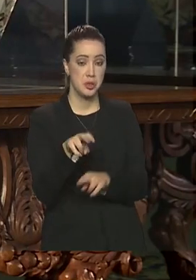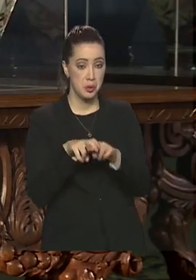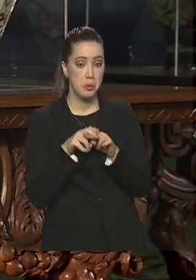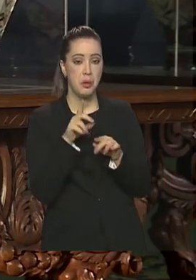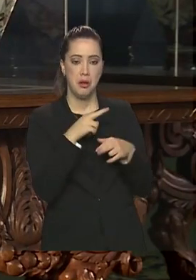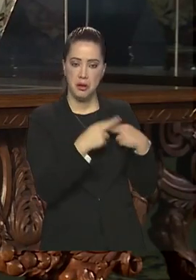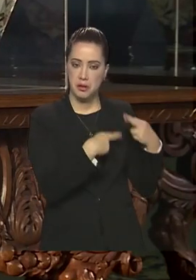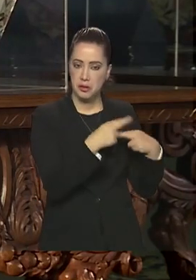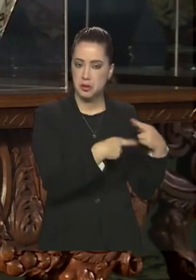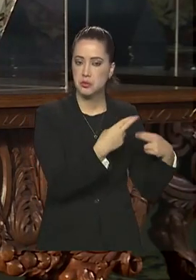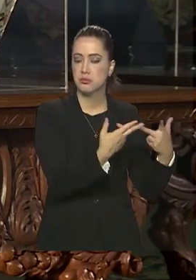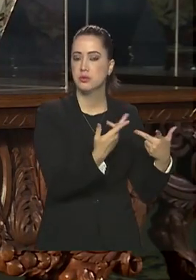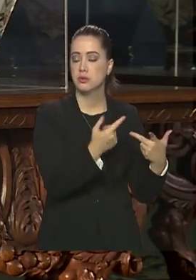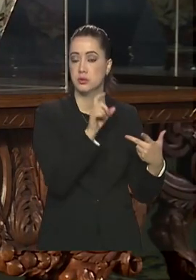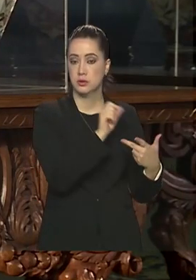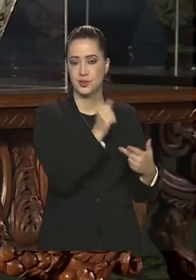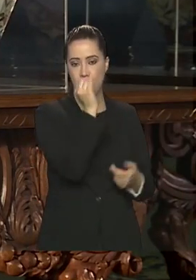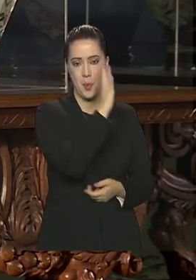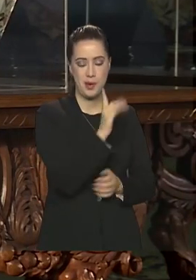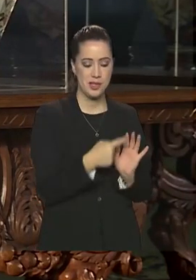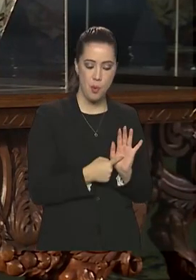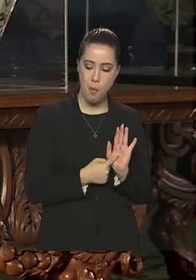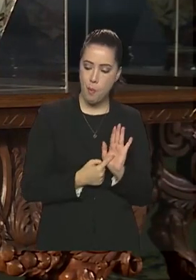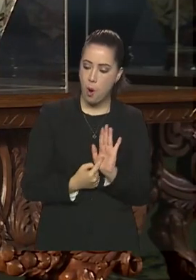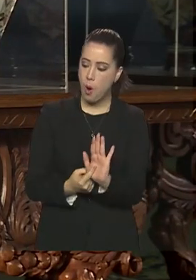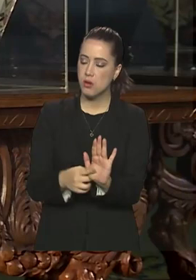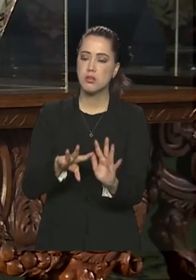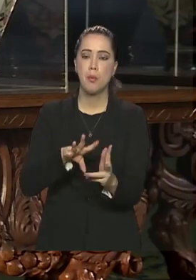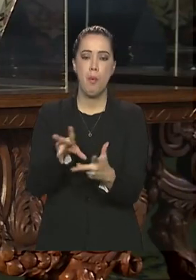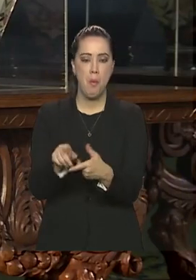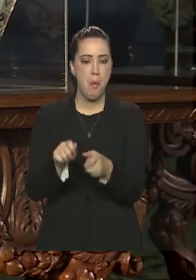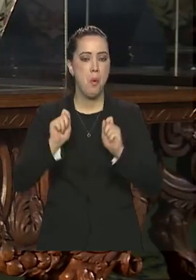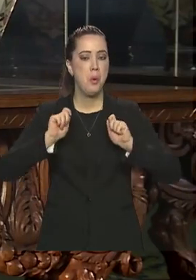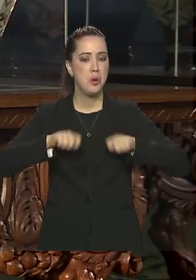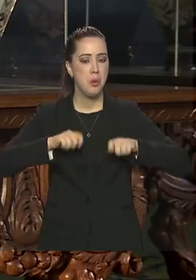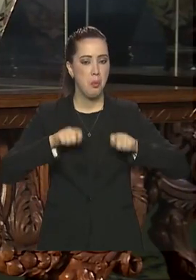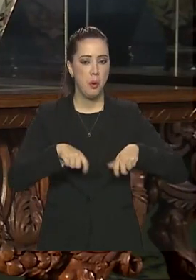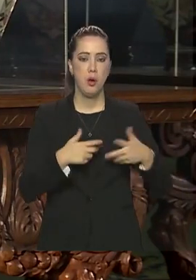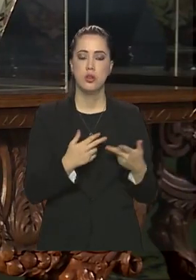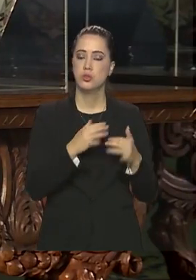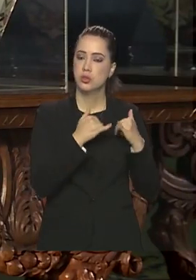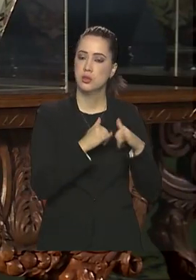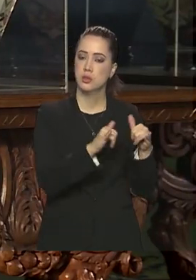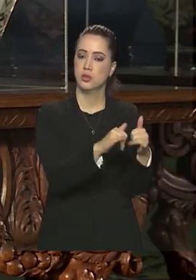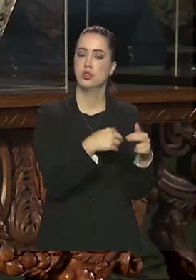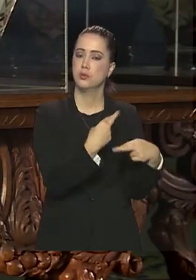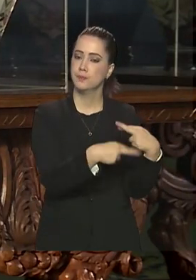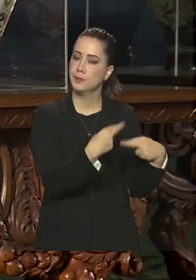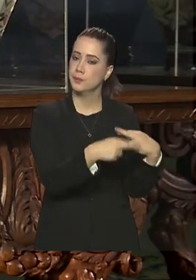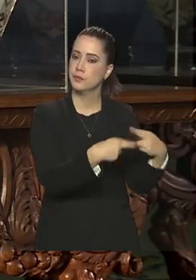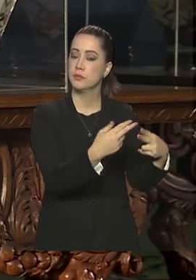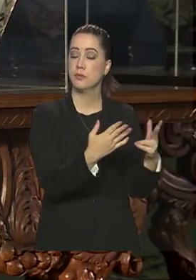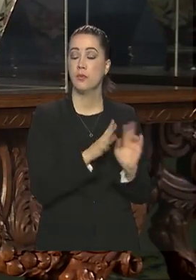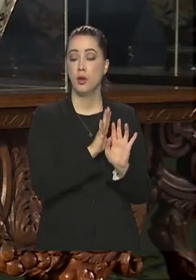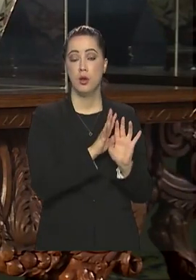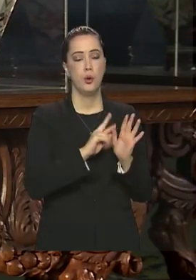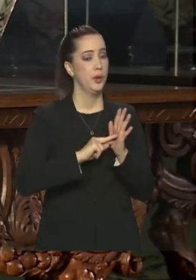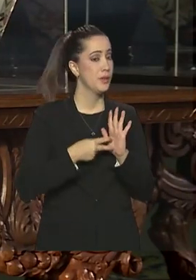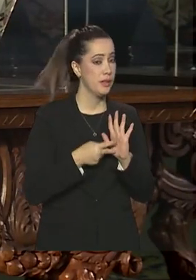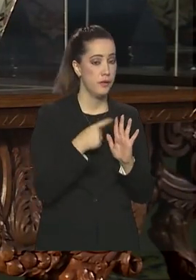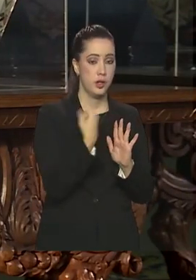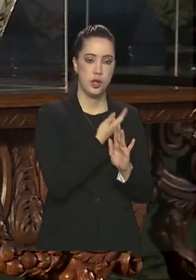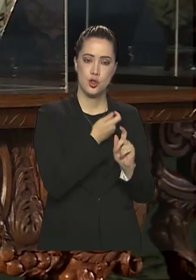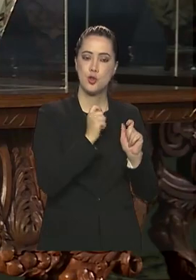energia renovável. Ou seja, o Brasil é um grande exemplo para o mundo em termos de produção de energia renovável. O que não significa que não